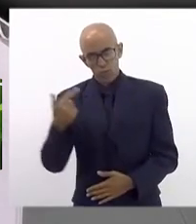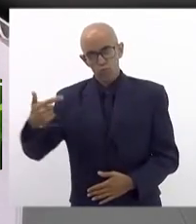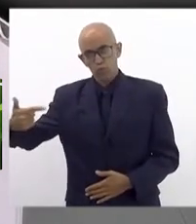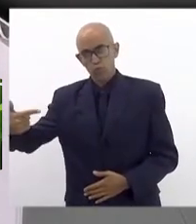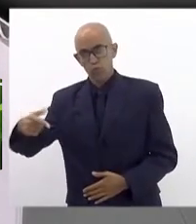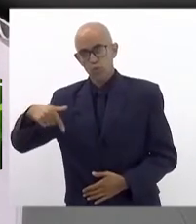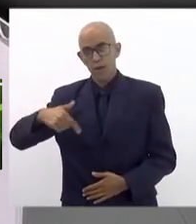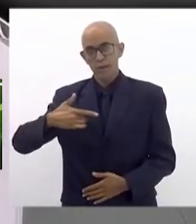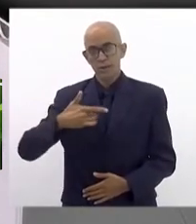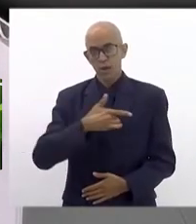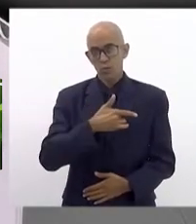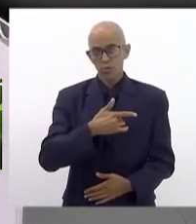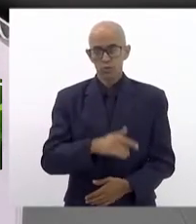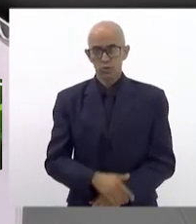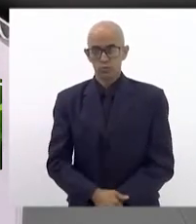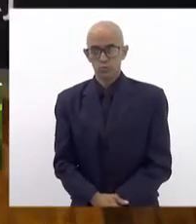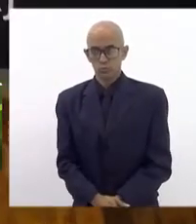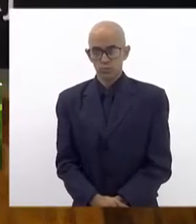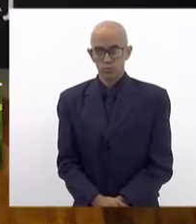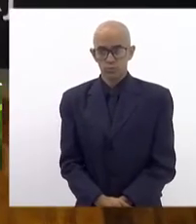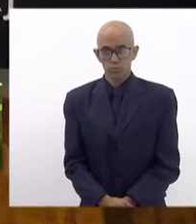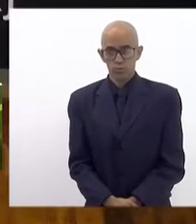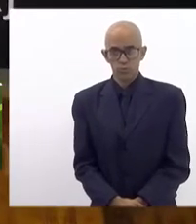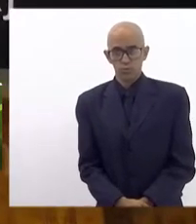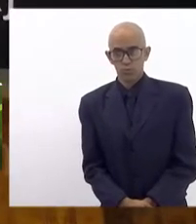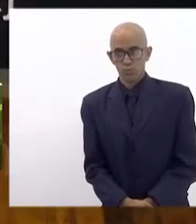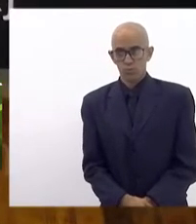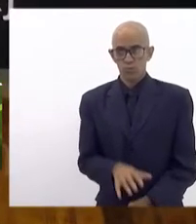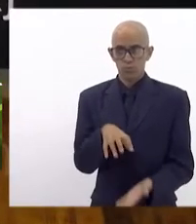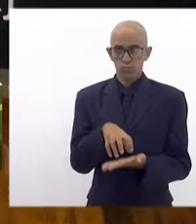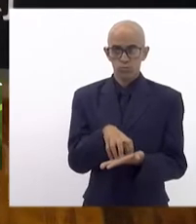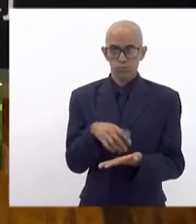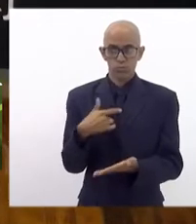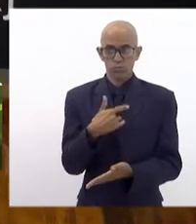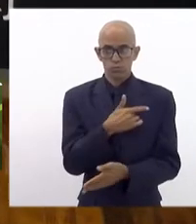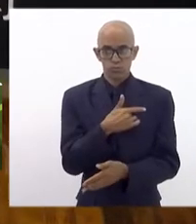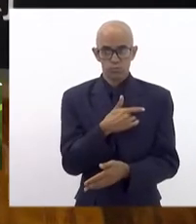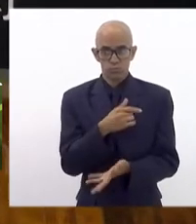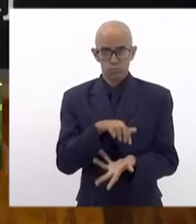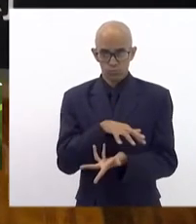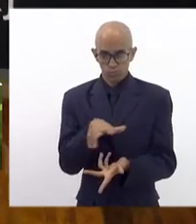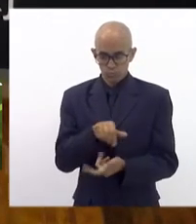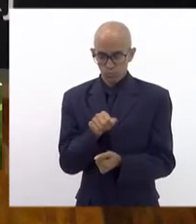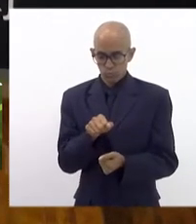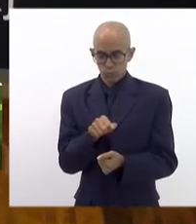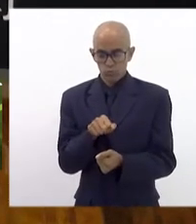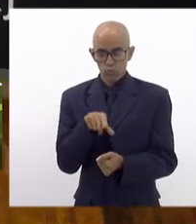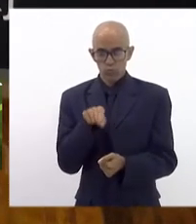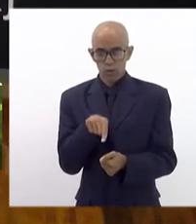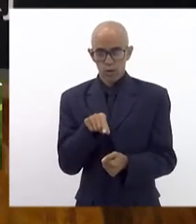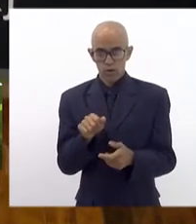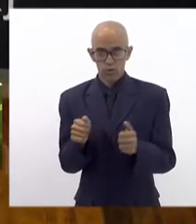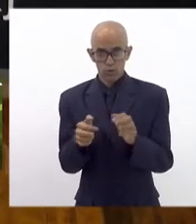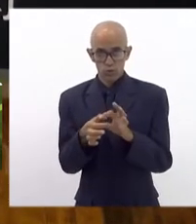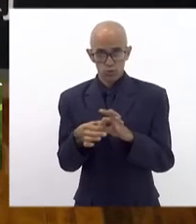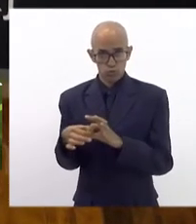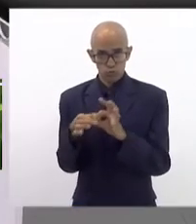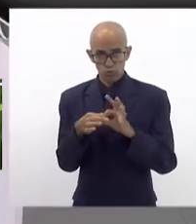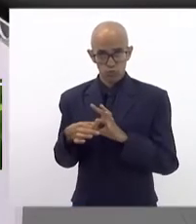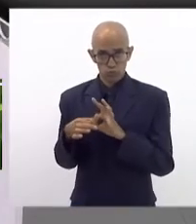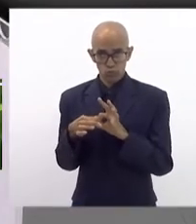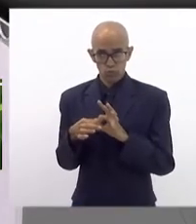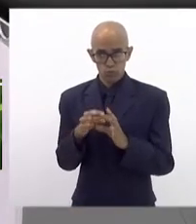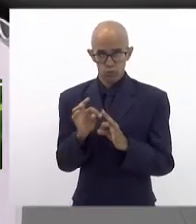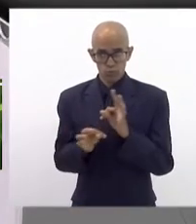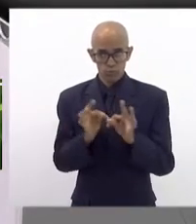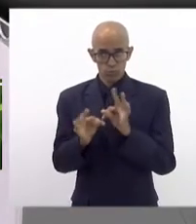a saúde, não é? Quer dizer, o setor de saúde no mundo é aquele que, junto, não é, com